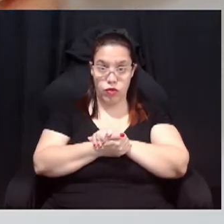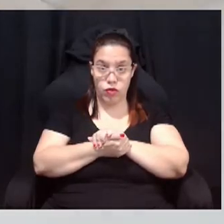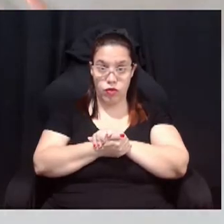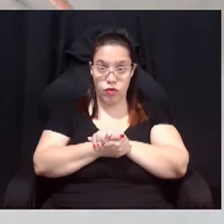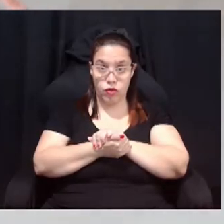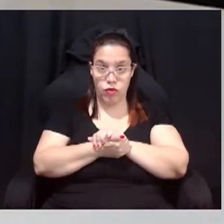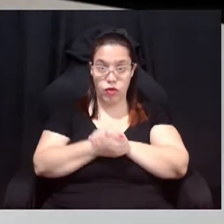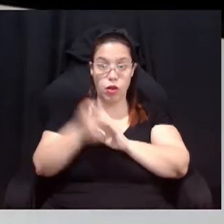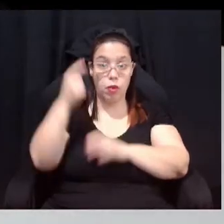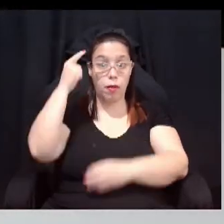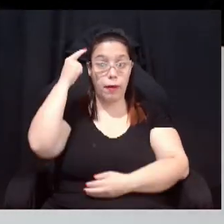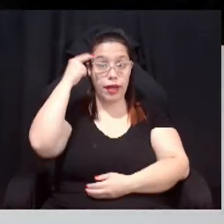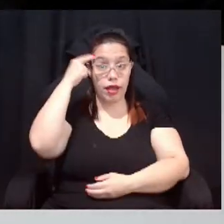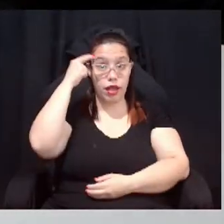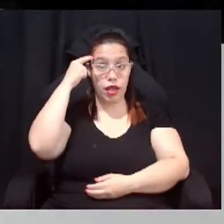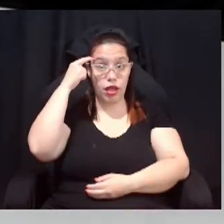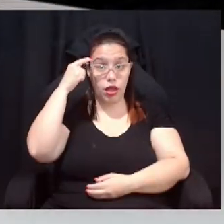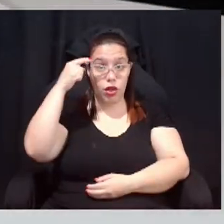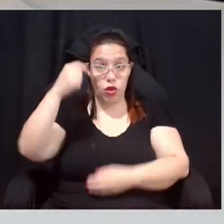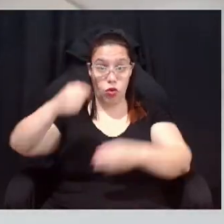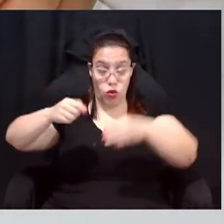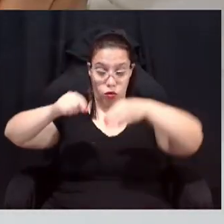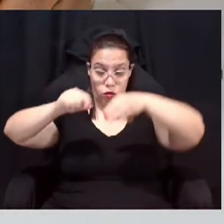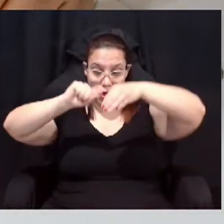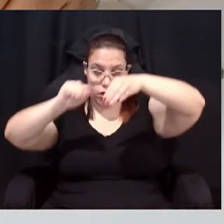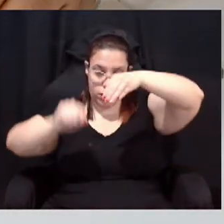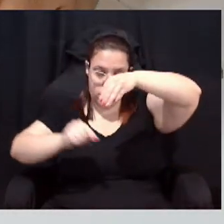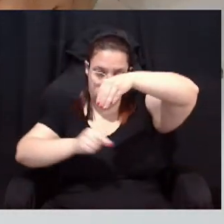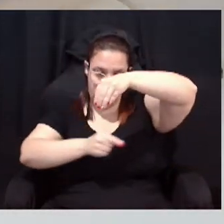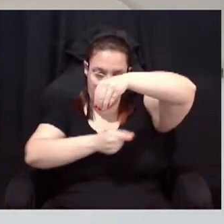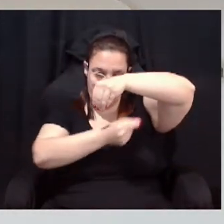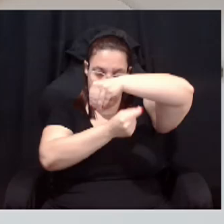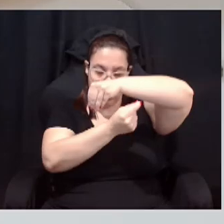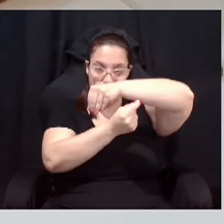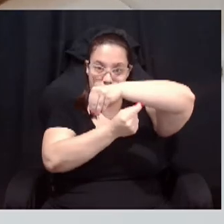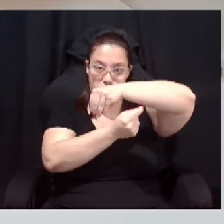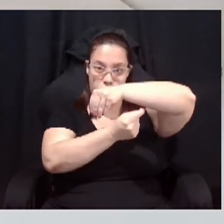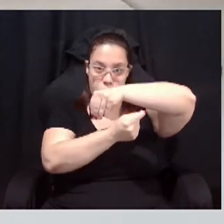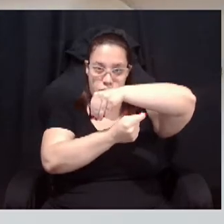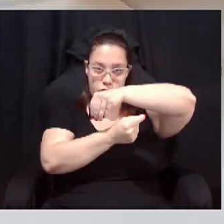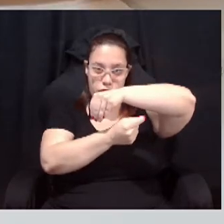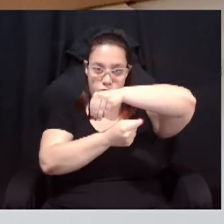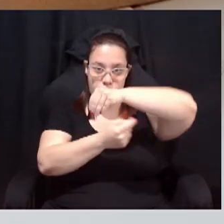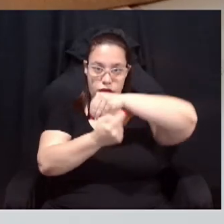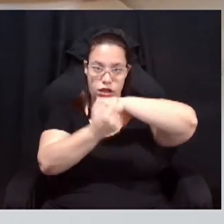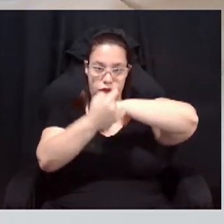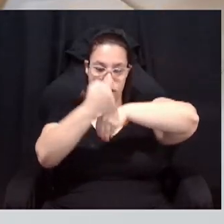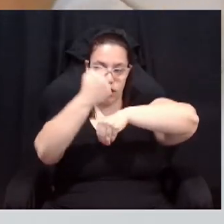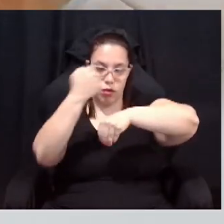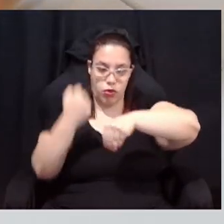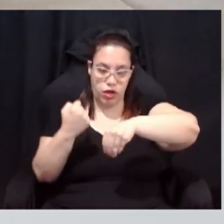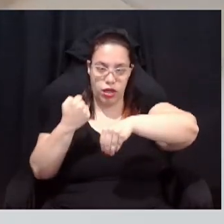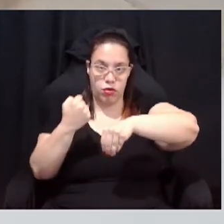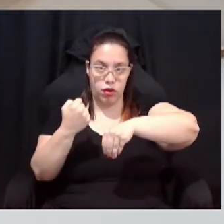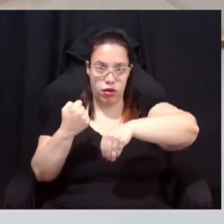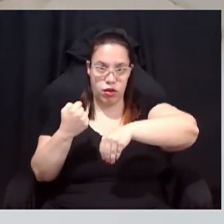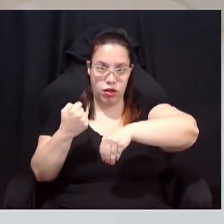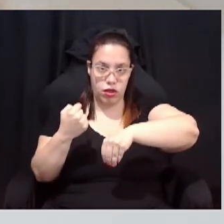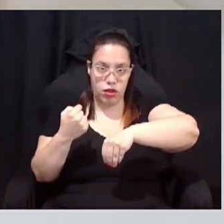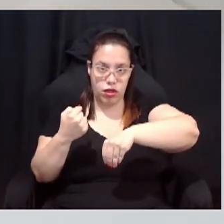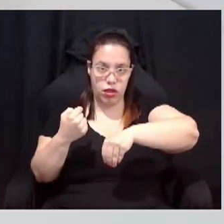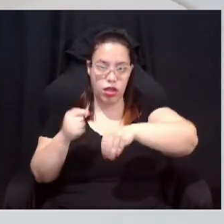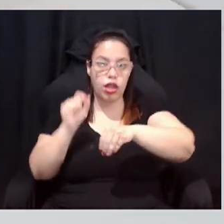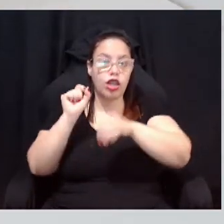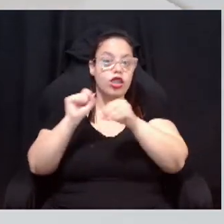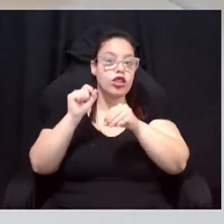mentalizar. Passa por baixo e saio por cima. Por baixo de quem,